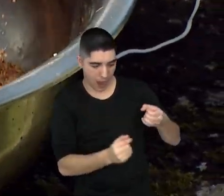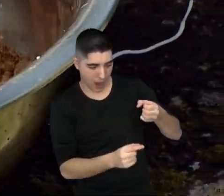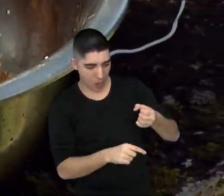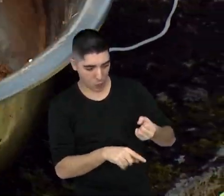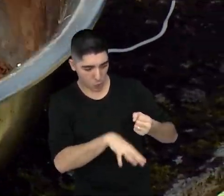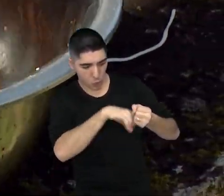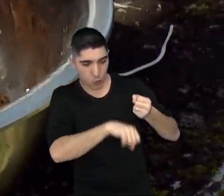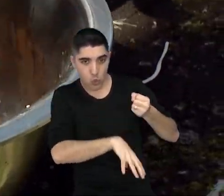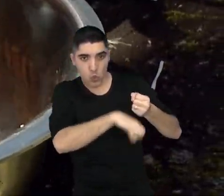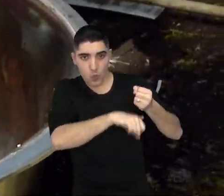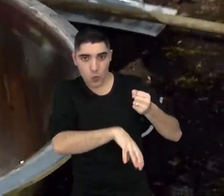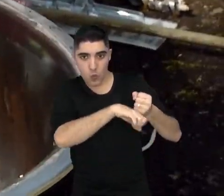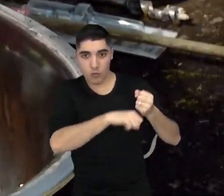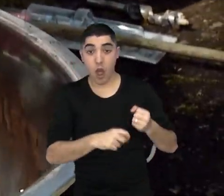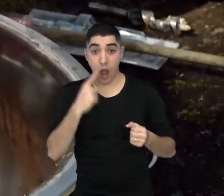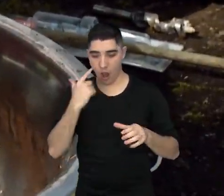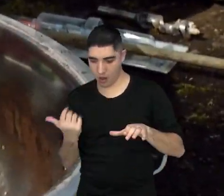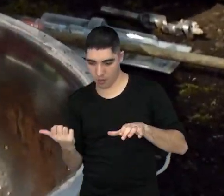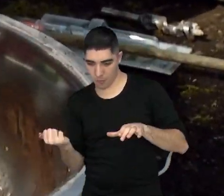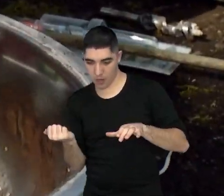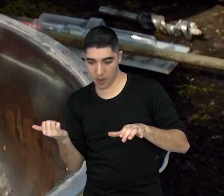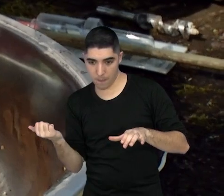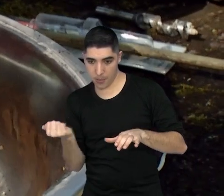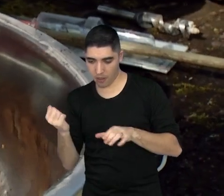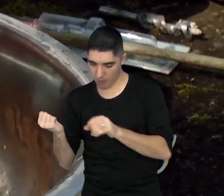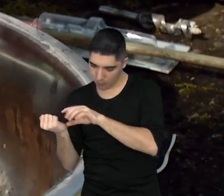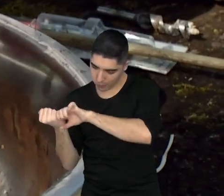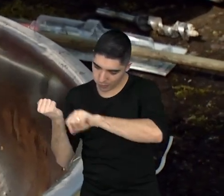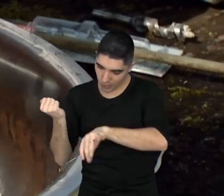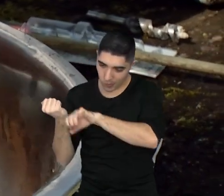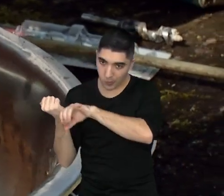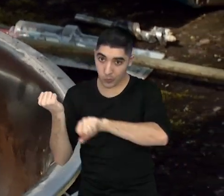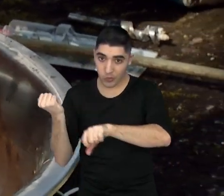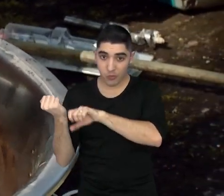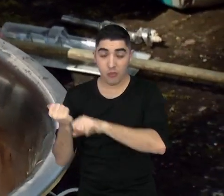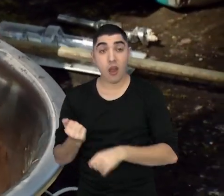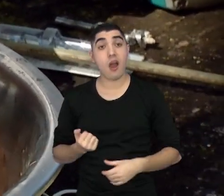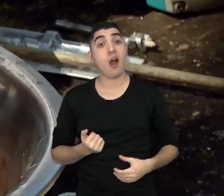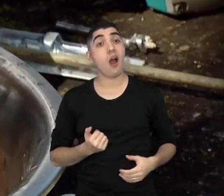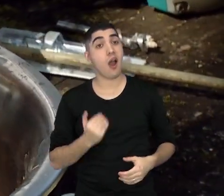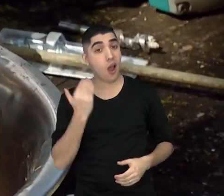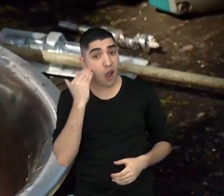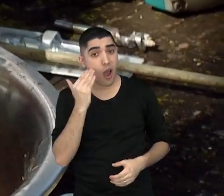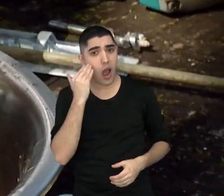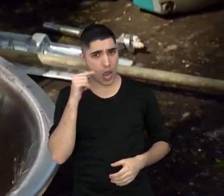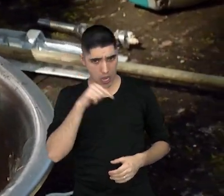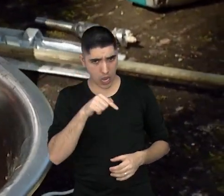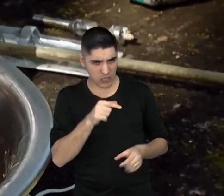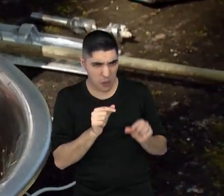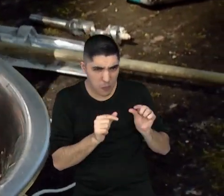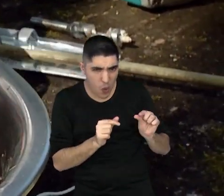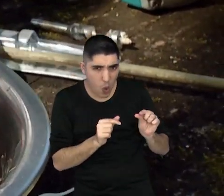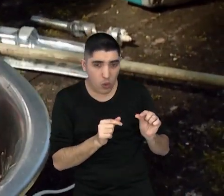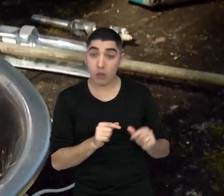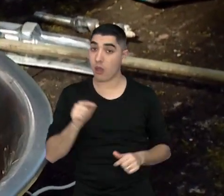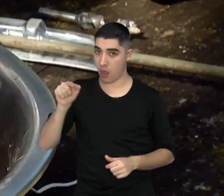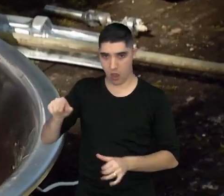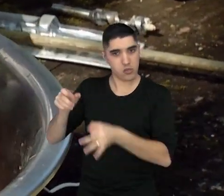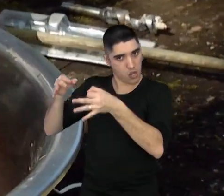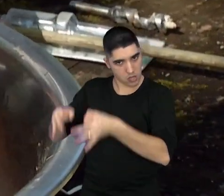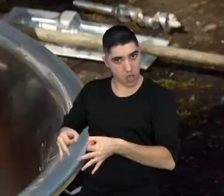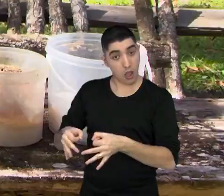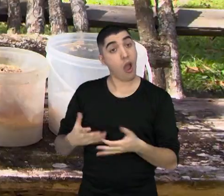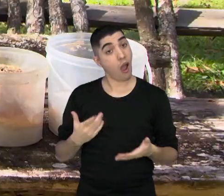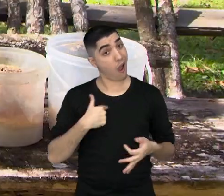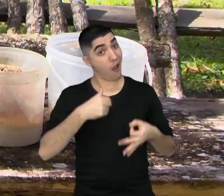nesse cano, né? Aí você aperta aqui, você vai ver que ele vai dosar. Olha. Entendeu? Essa quantidade é pequena? Não, é essa